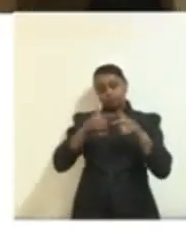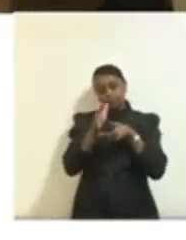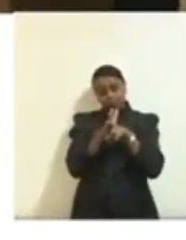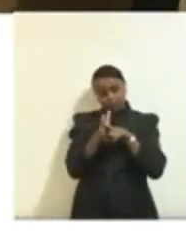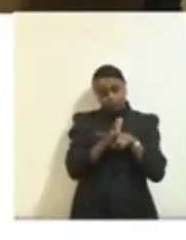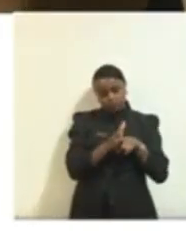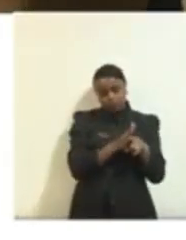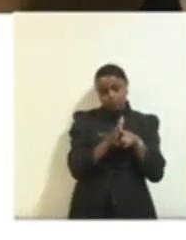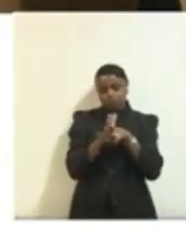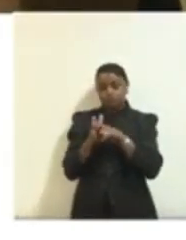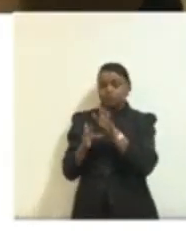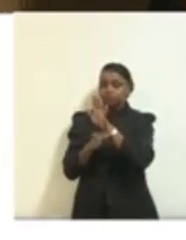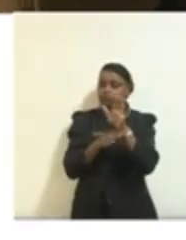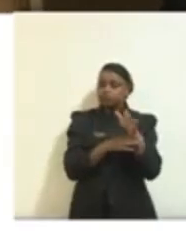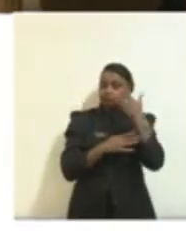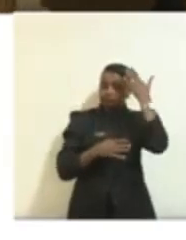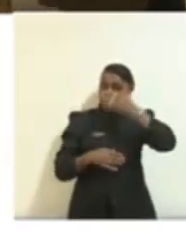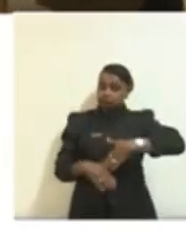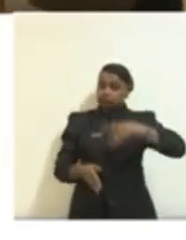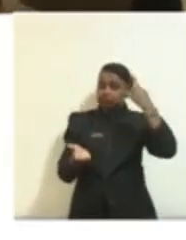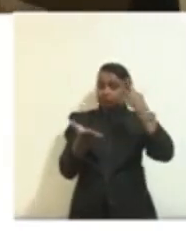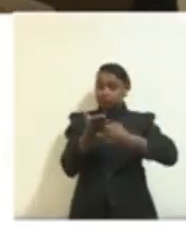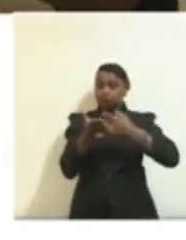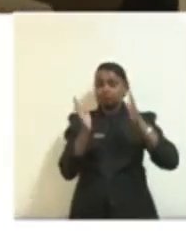para comprovar, mas